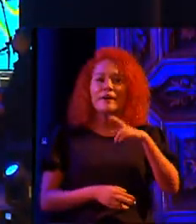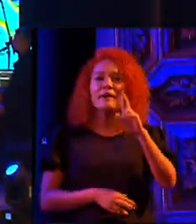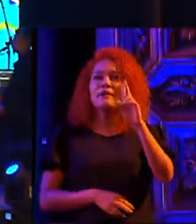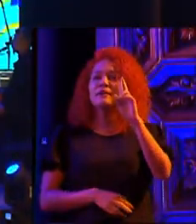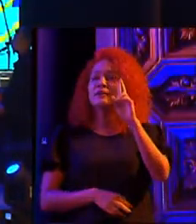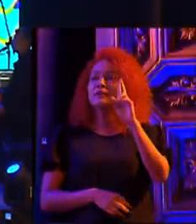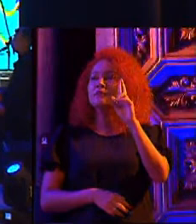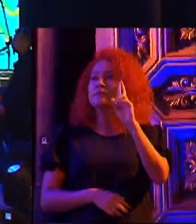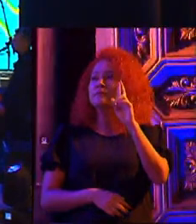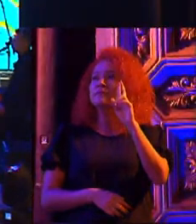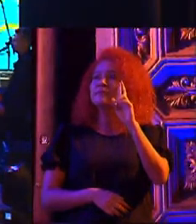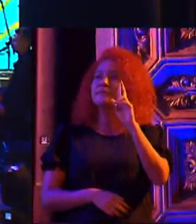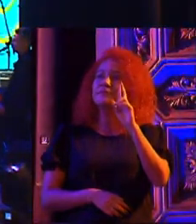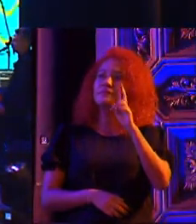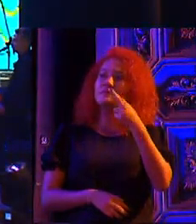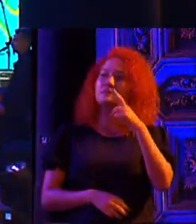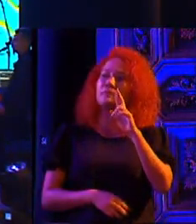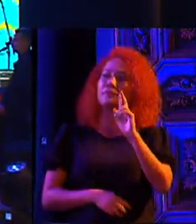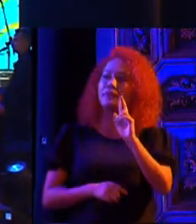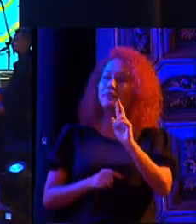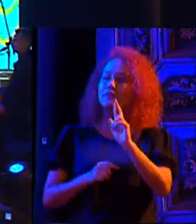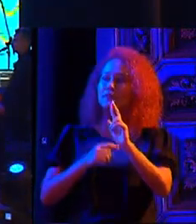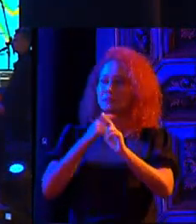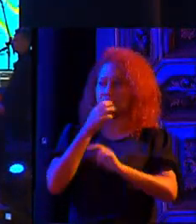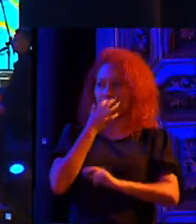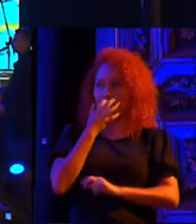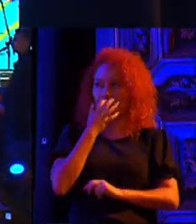O representante Sebastião Tapajós.